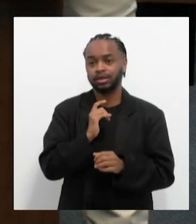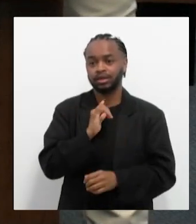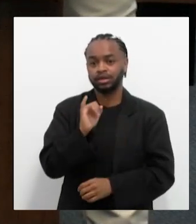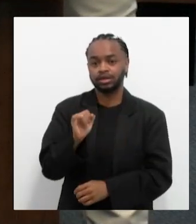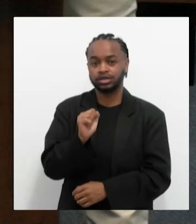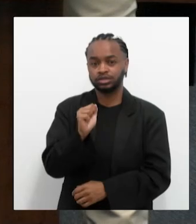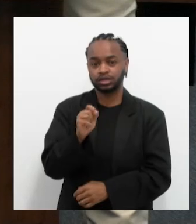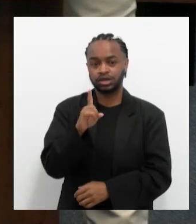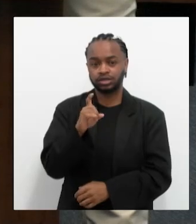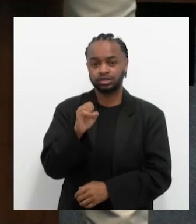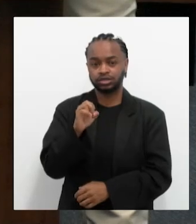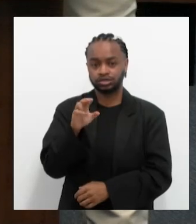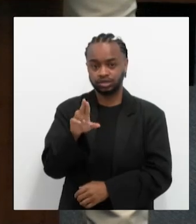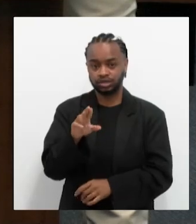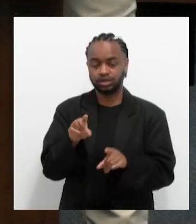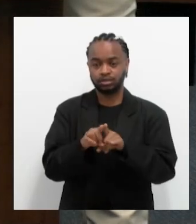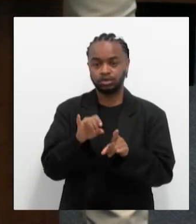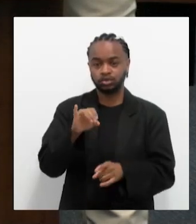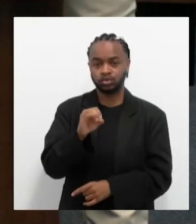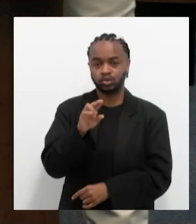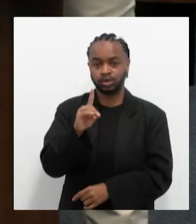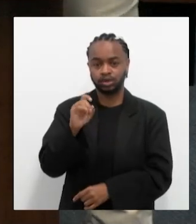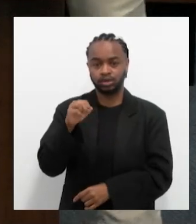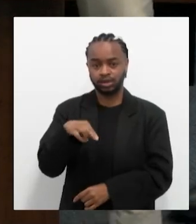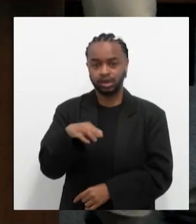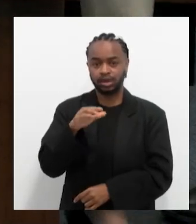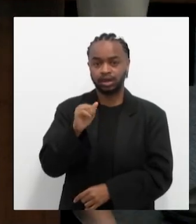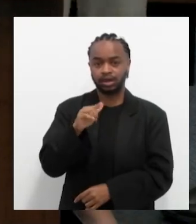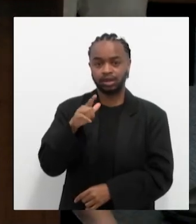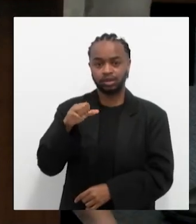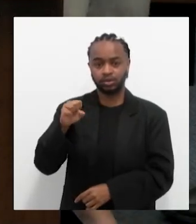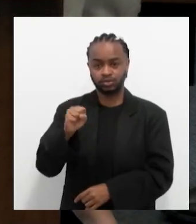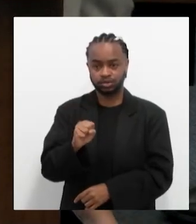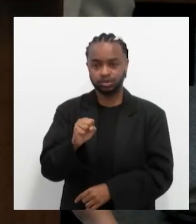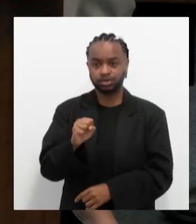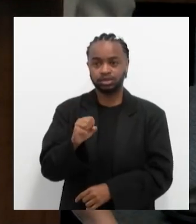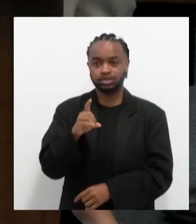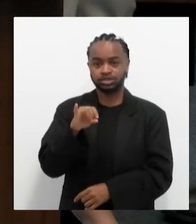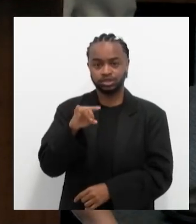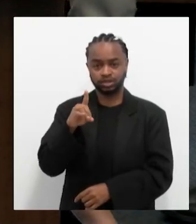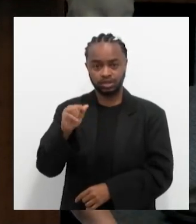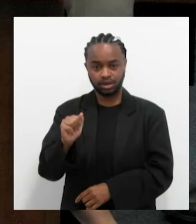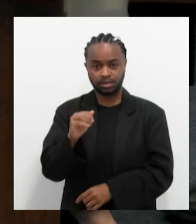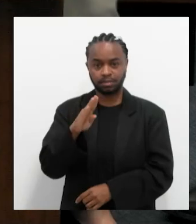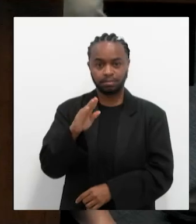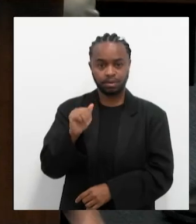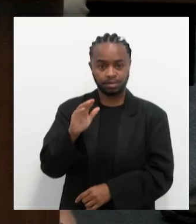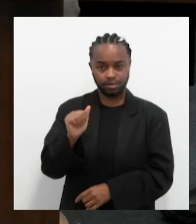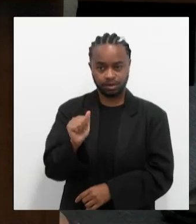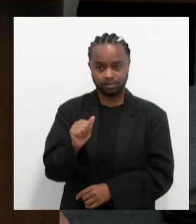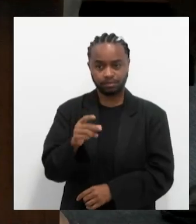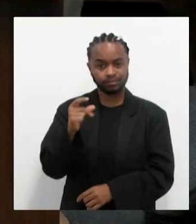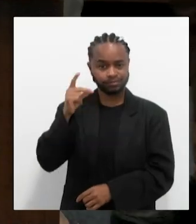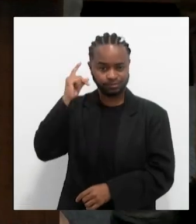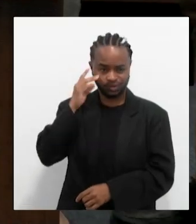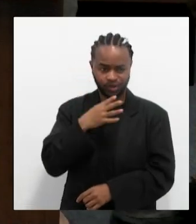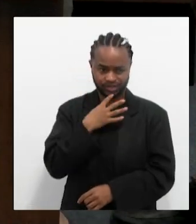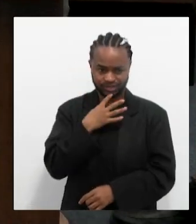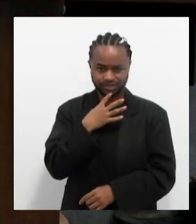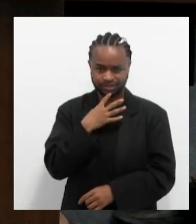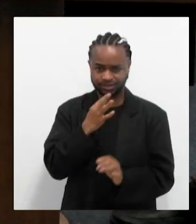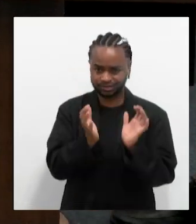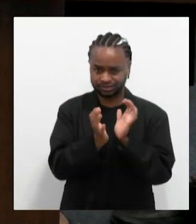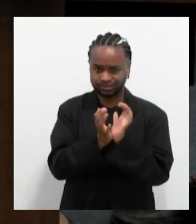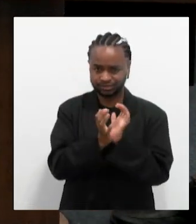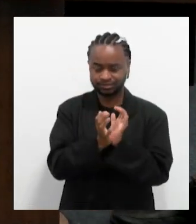Jadires Jordan, Carlinhos e Gerson, Joel, Henrique, Dido e Babá. Essa aí faz tempo. Conhece essa? Essa faz